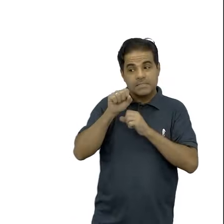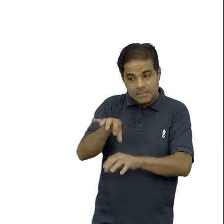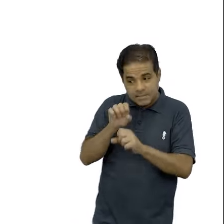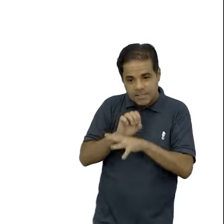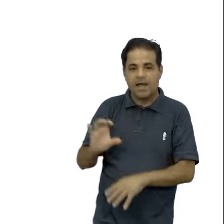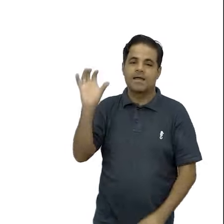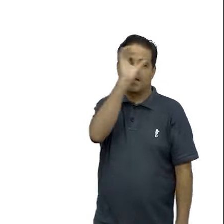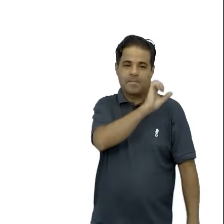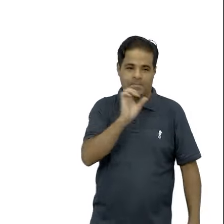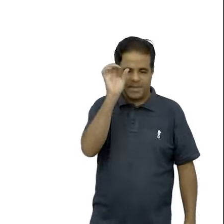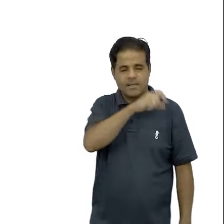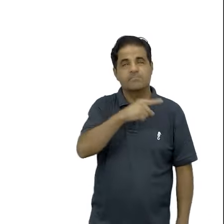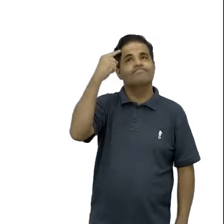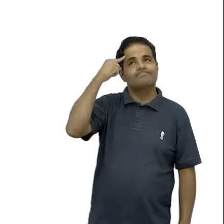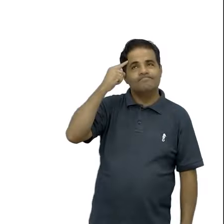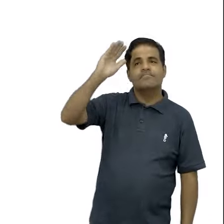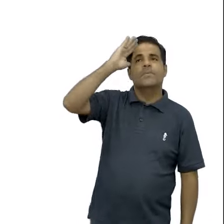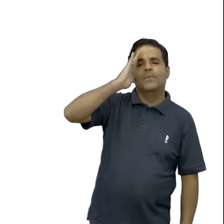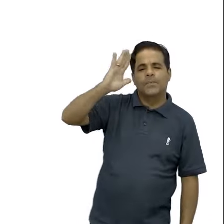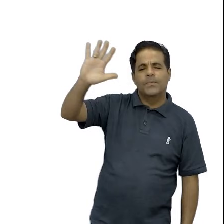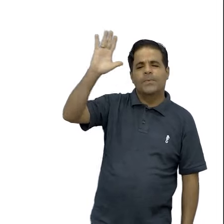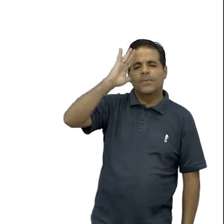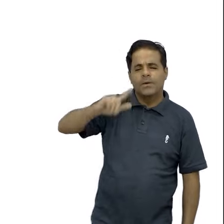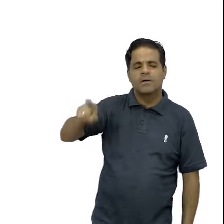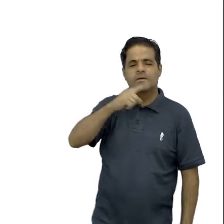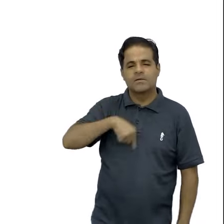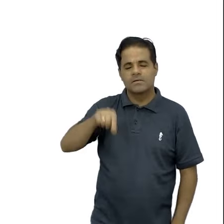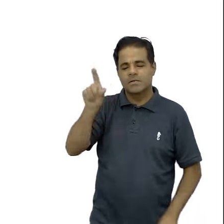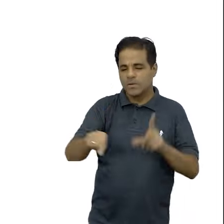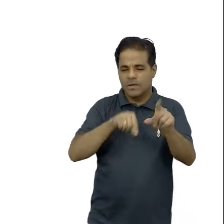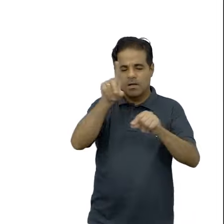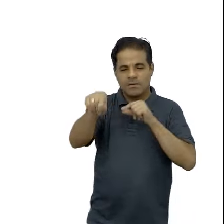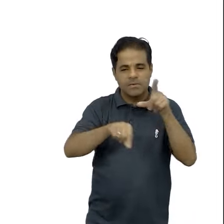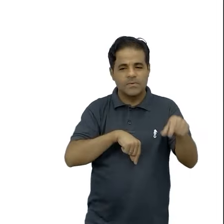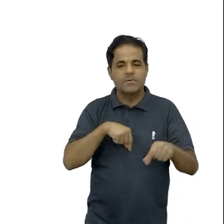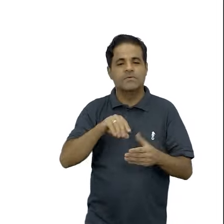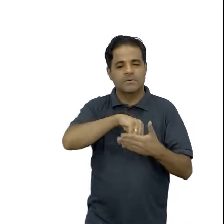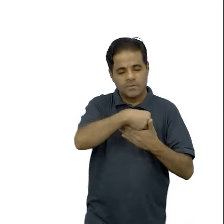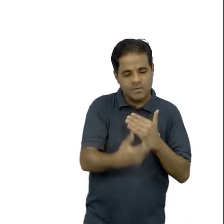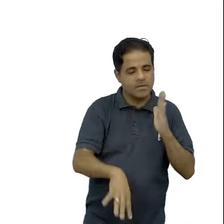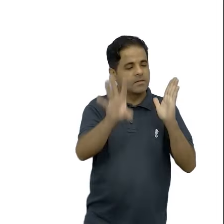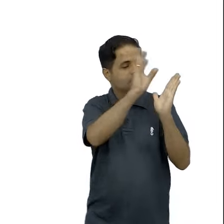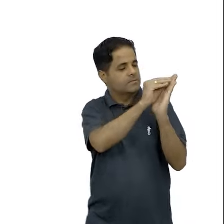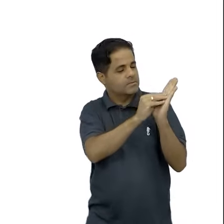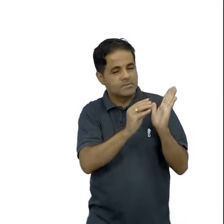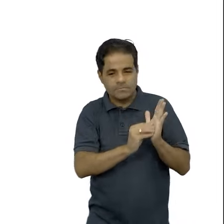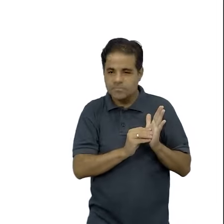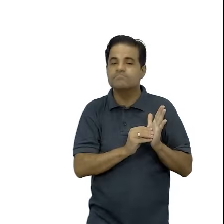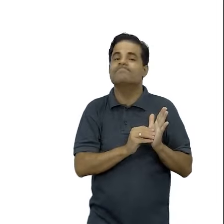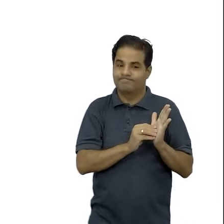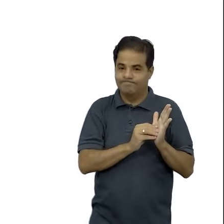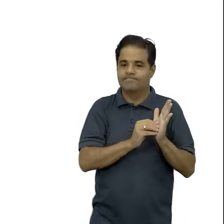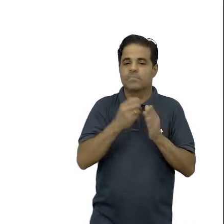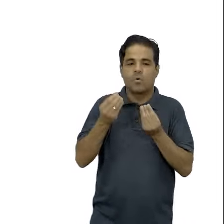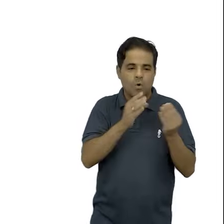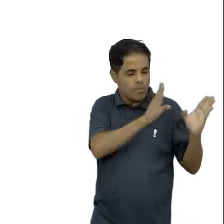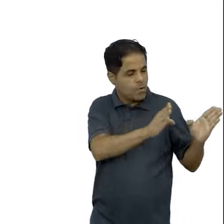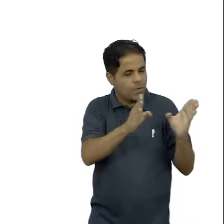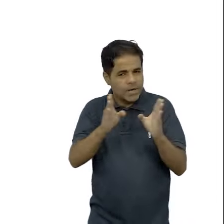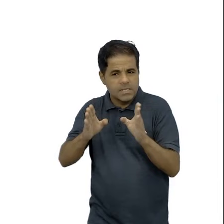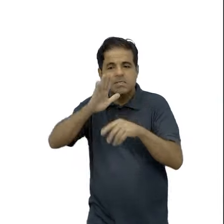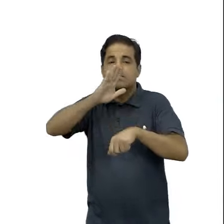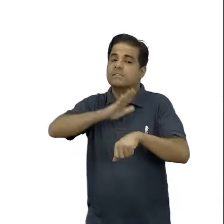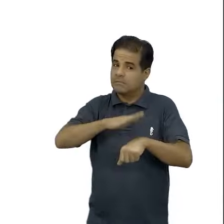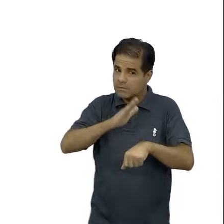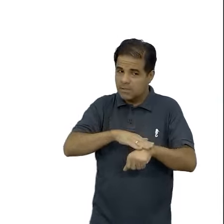aprender, pensando de que forma que eu seleciono os conteúdos essenciais, como eu organizo esse